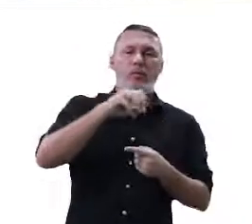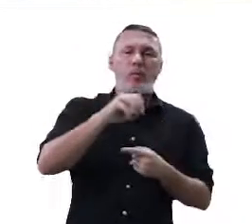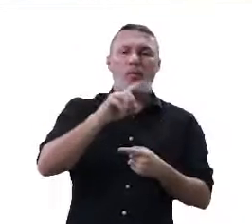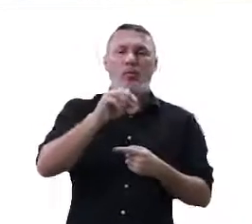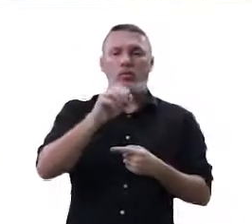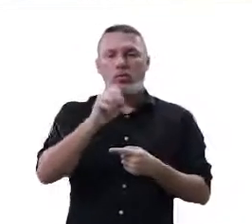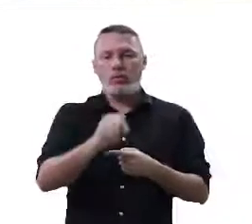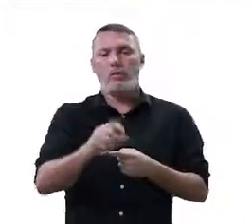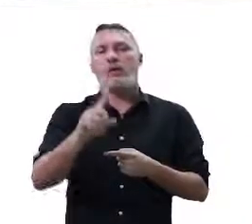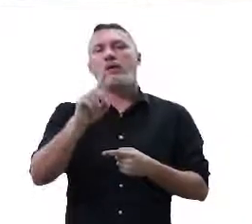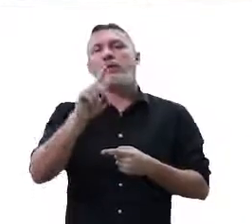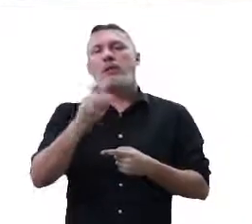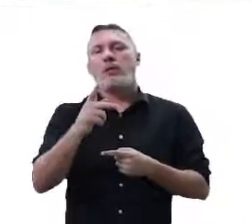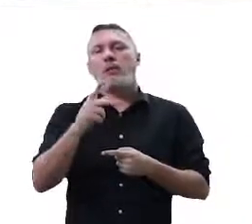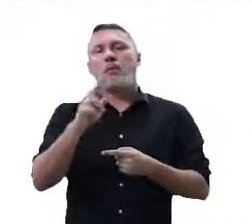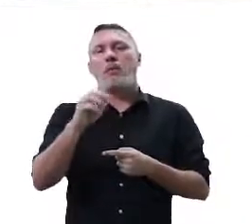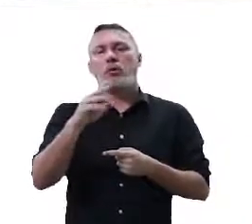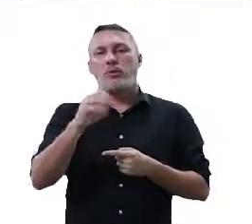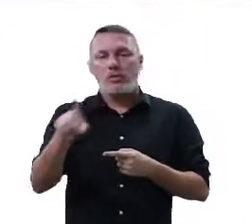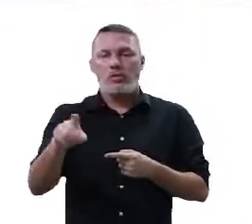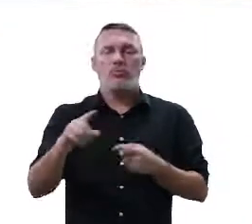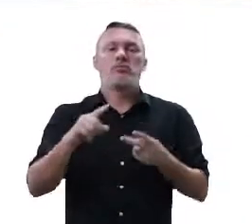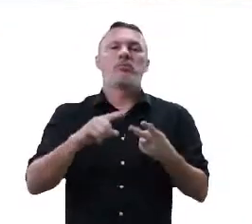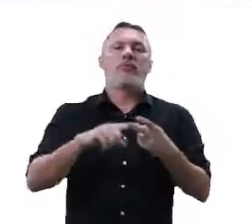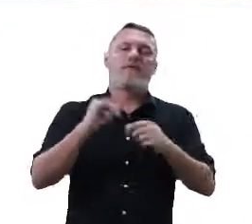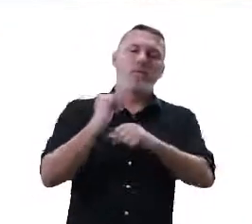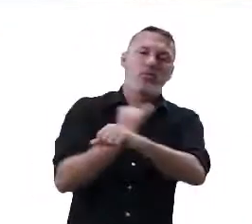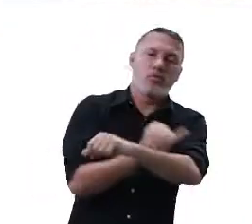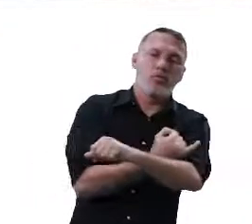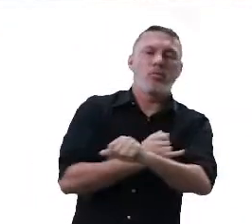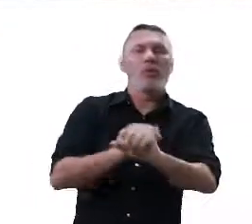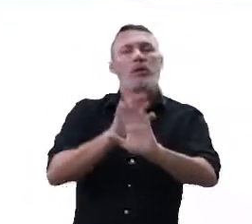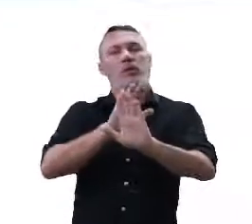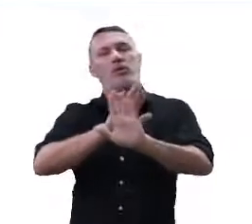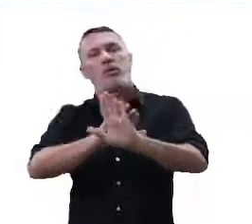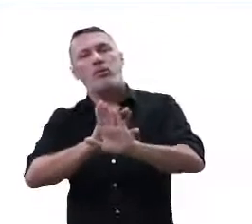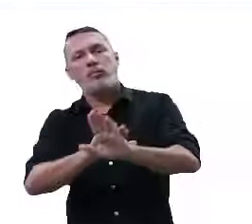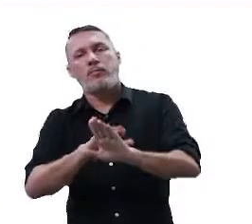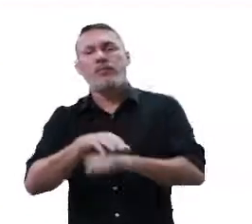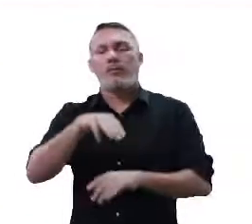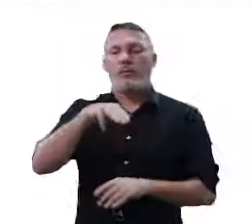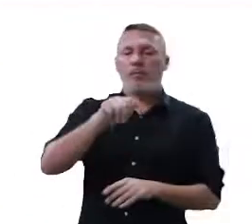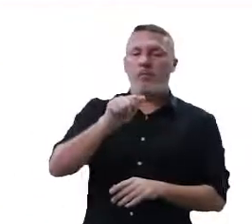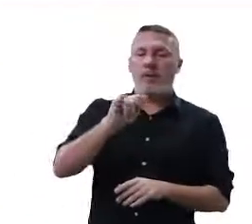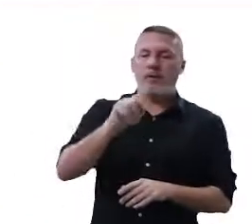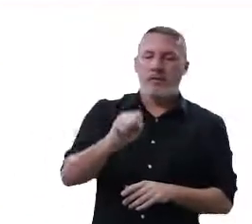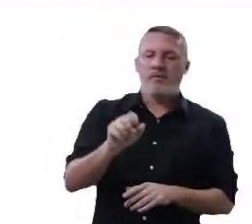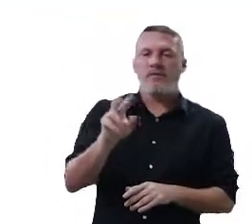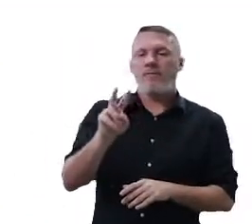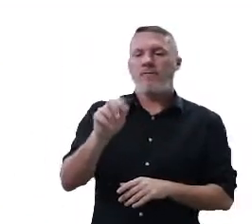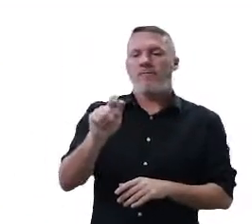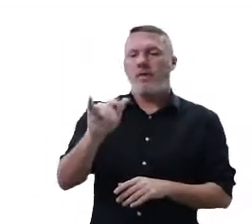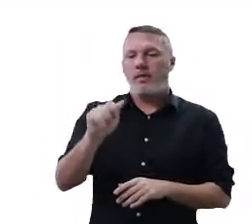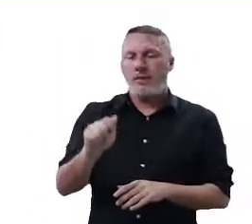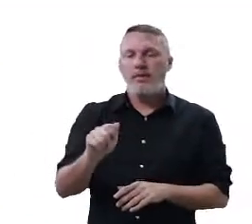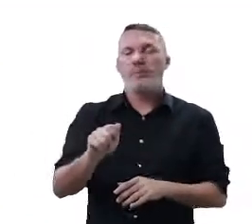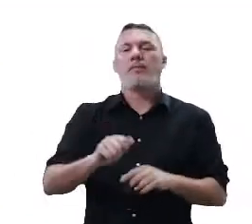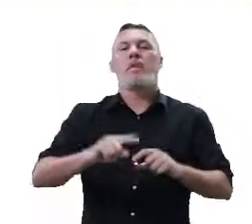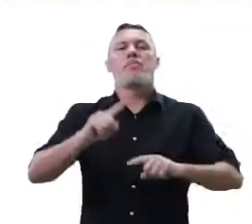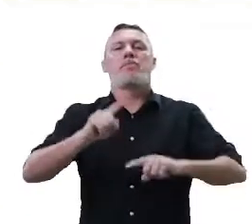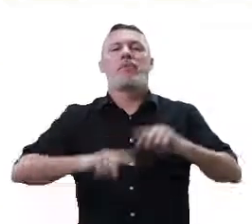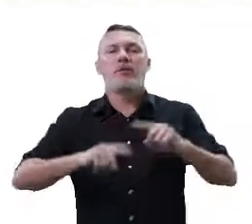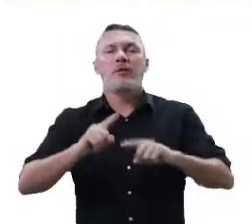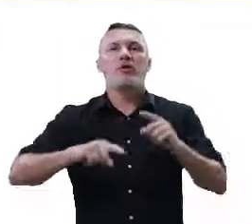produção, infraestrutura e superestrutura, relações de produção e forças produtivas, ideologia, mais-valia, materialismo